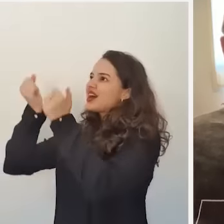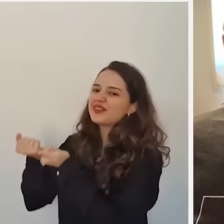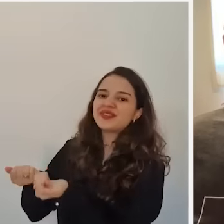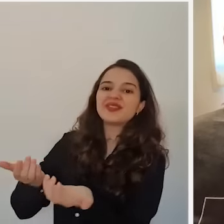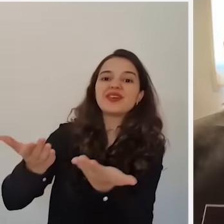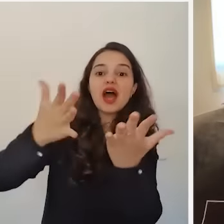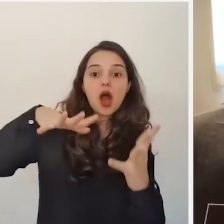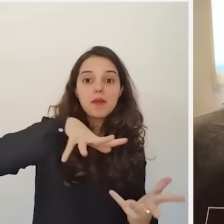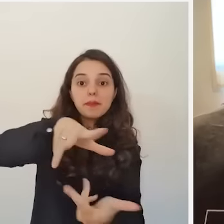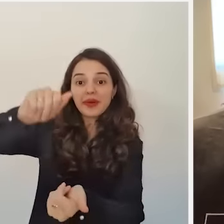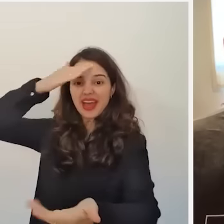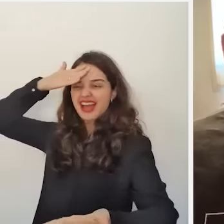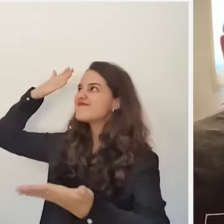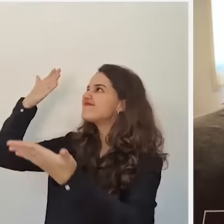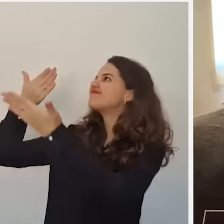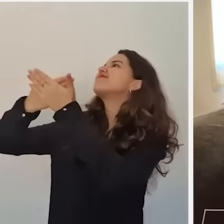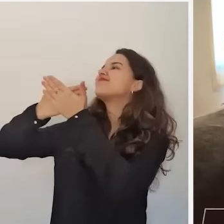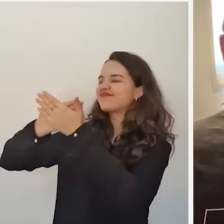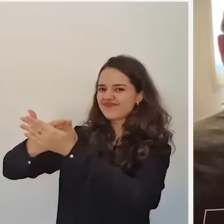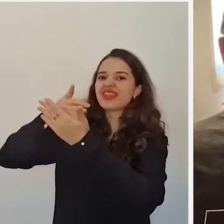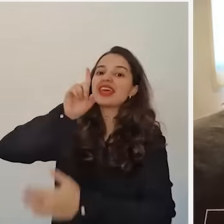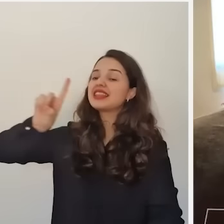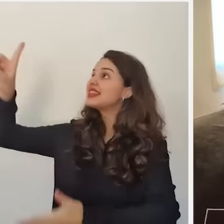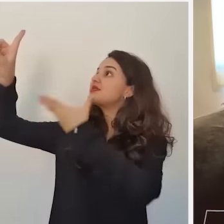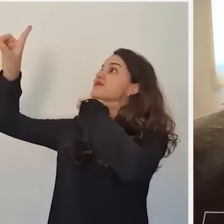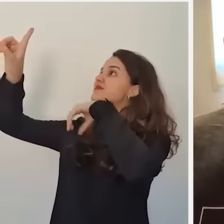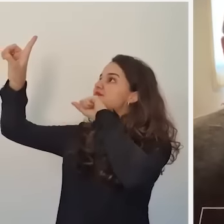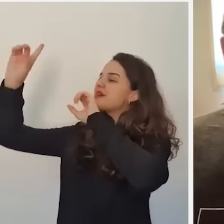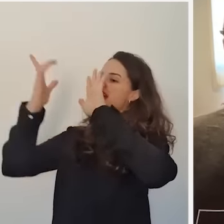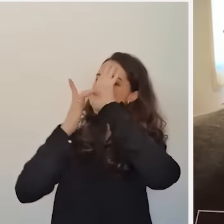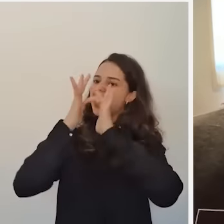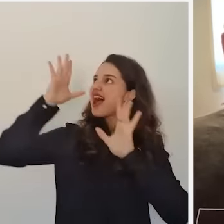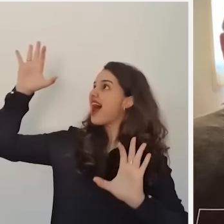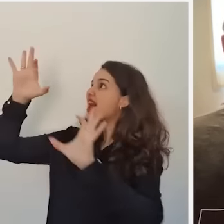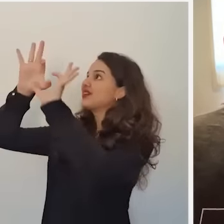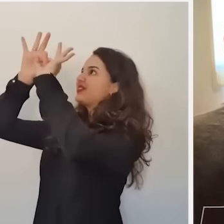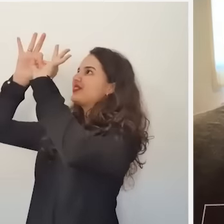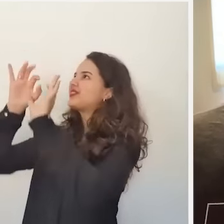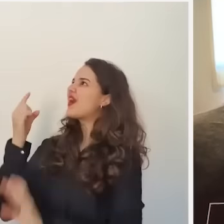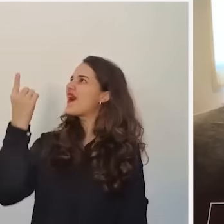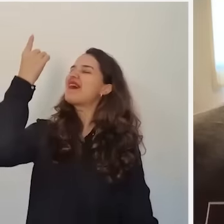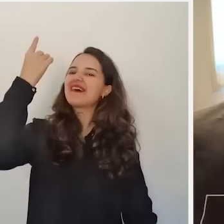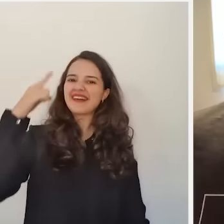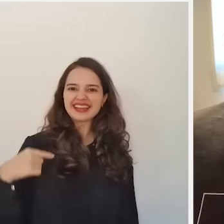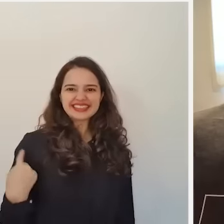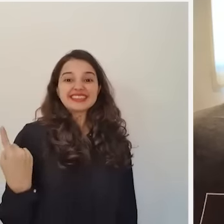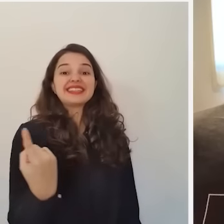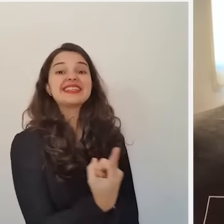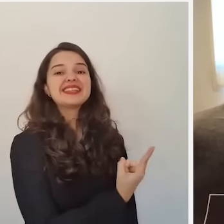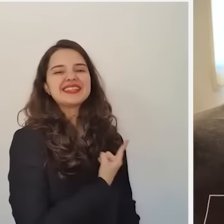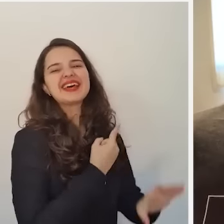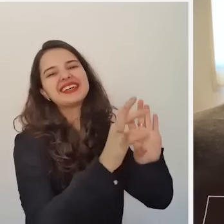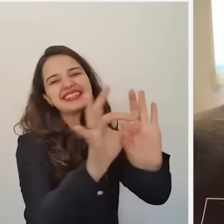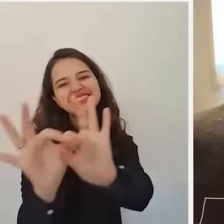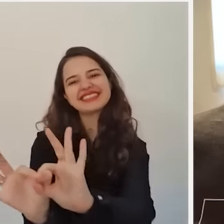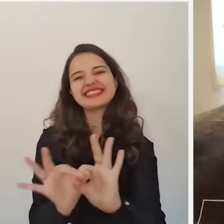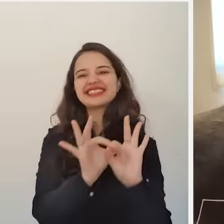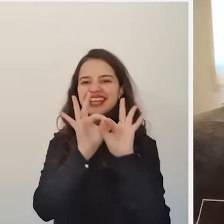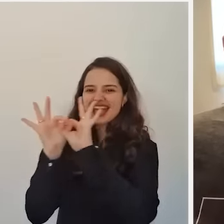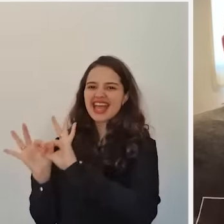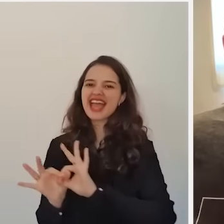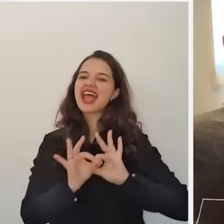um como Pai em Cristo É temos que ser um para que o mundo creia que eu